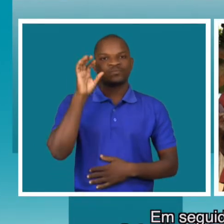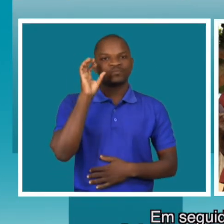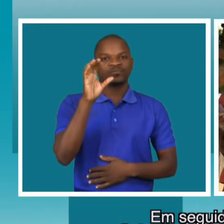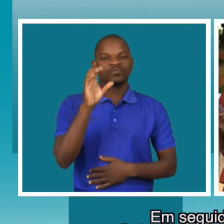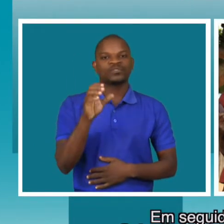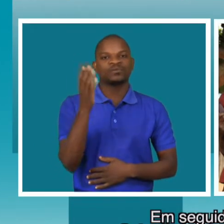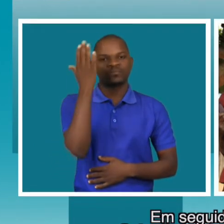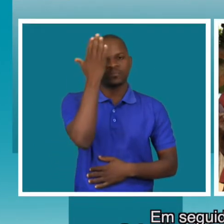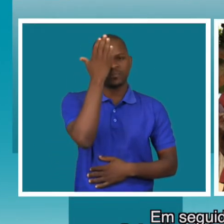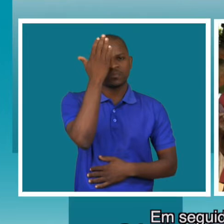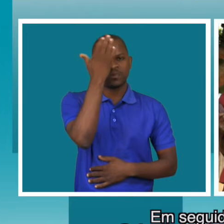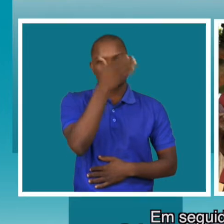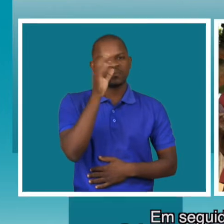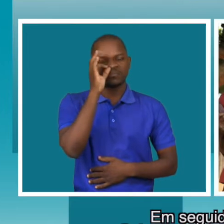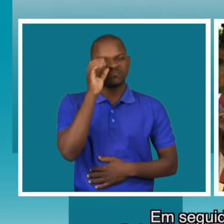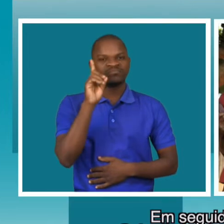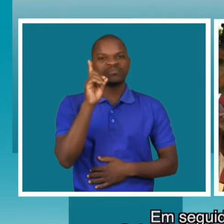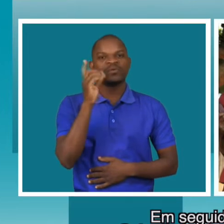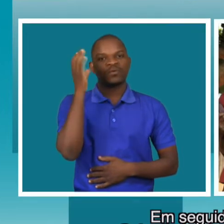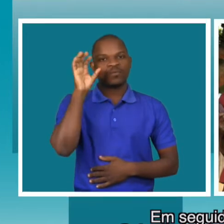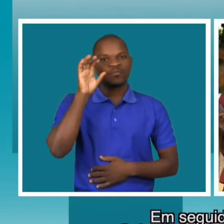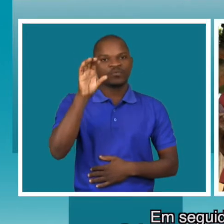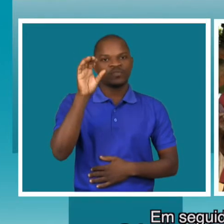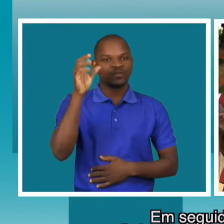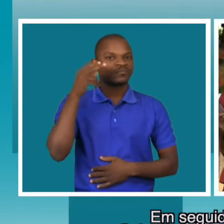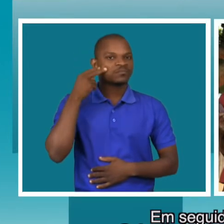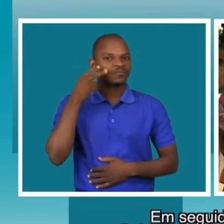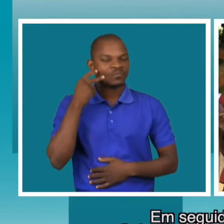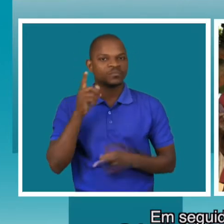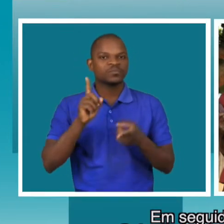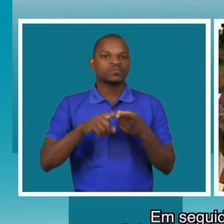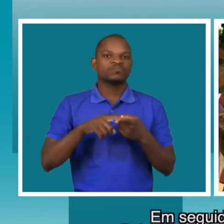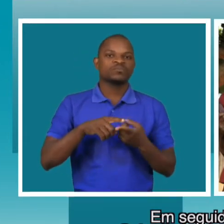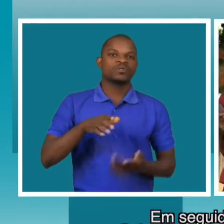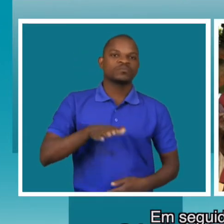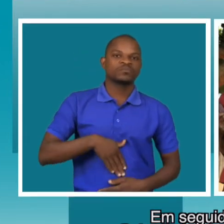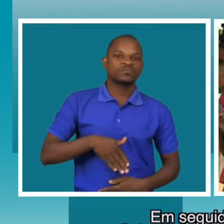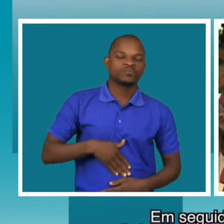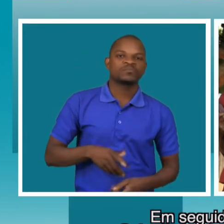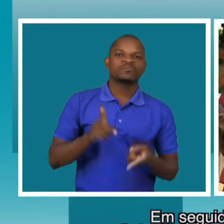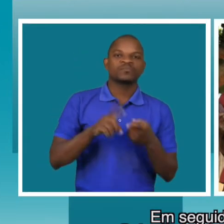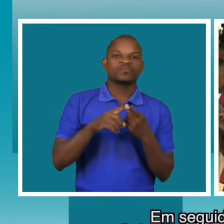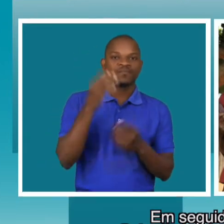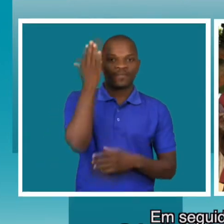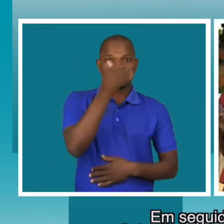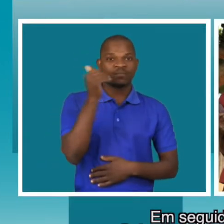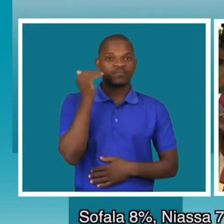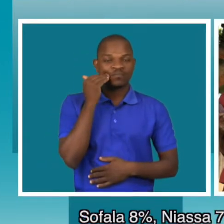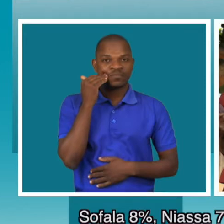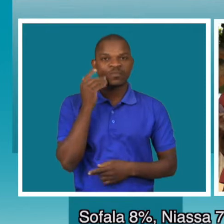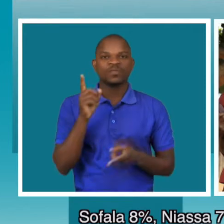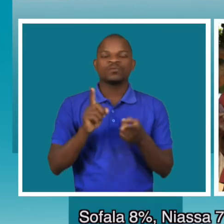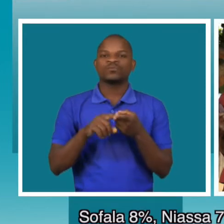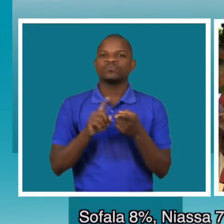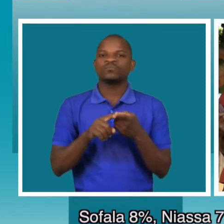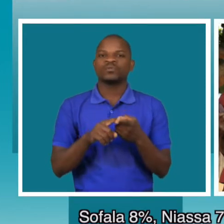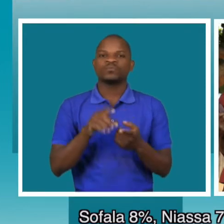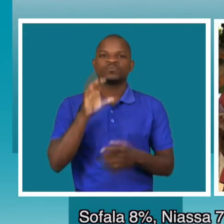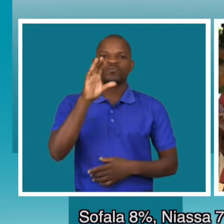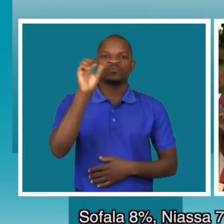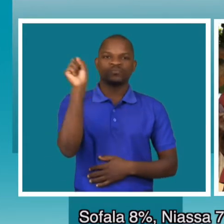estão as províncias de Cabo Delgado, Tete e Manica, com 9% respectivamente, Sofala, 8%, Niasa,